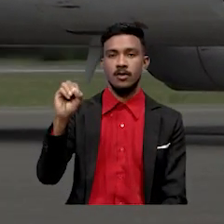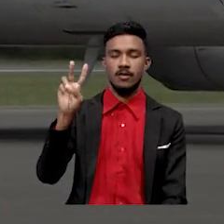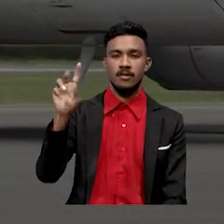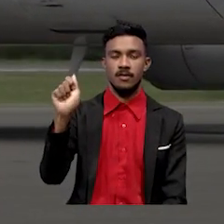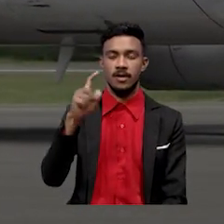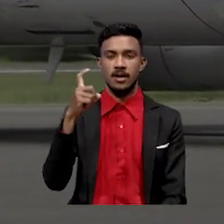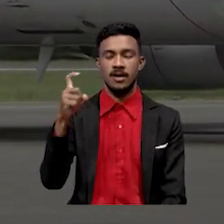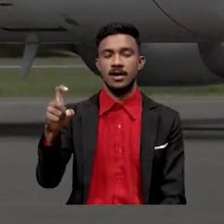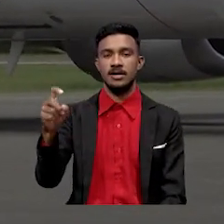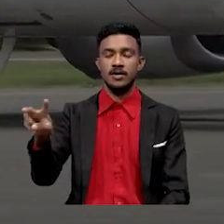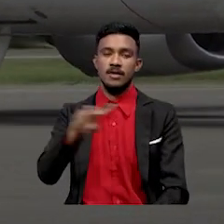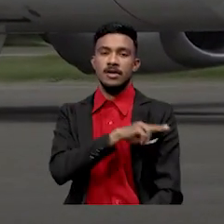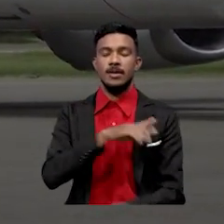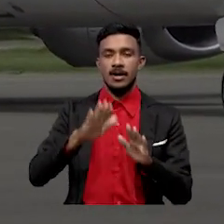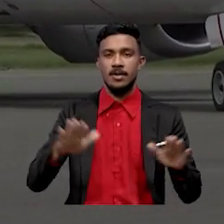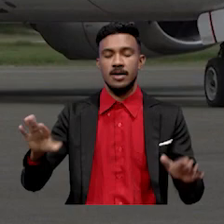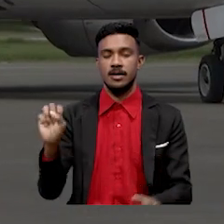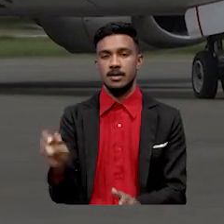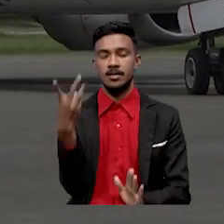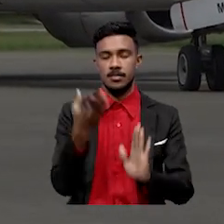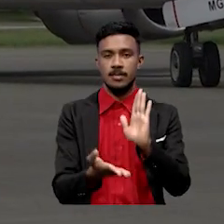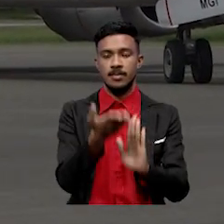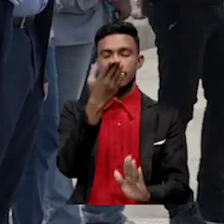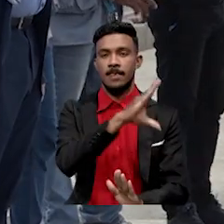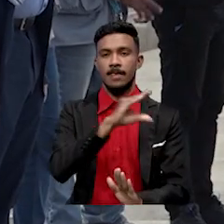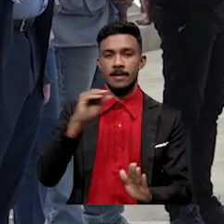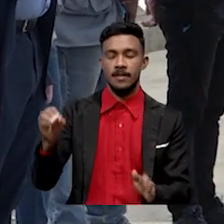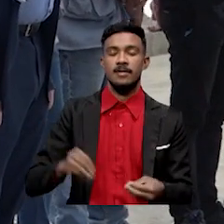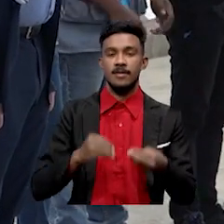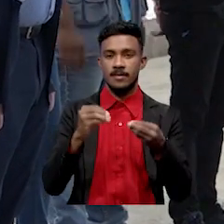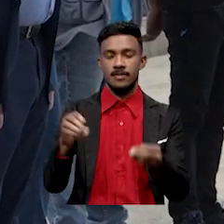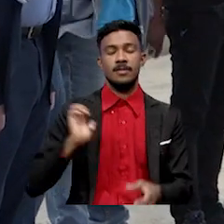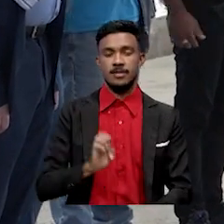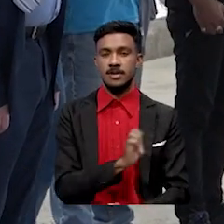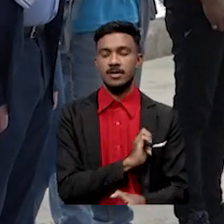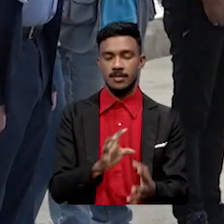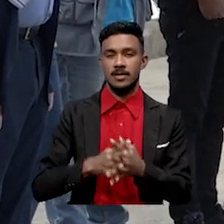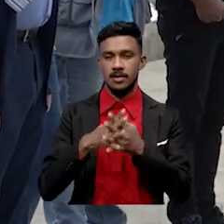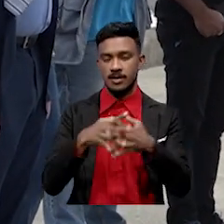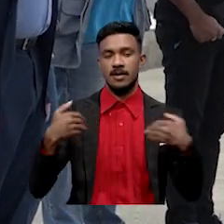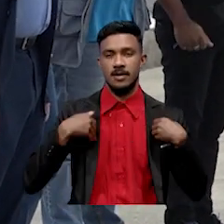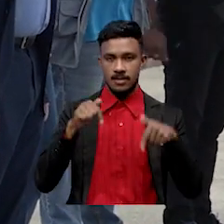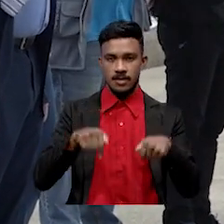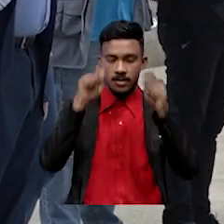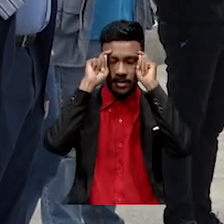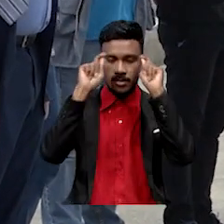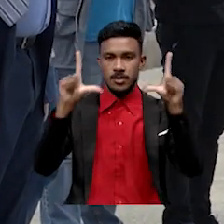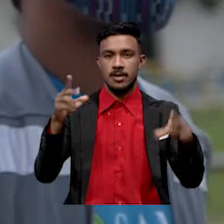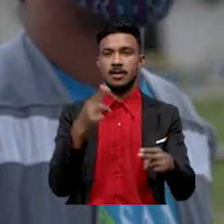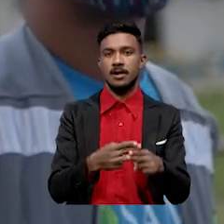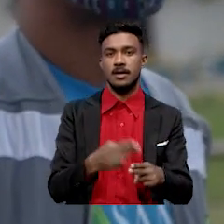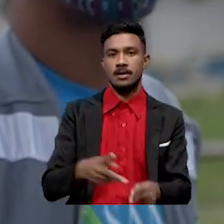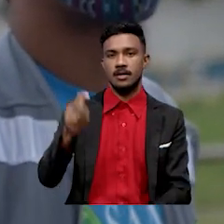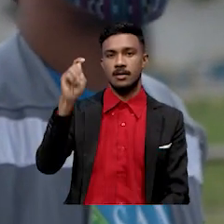balabari ko idade tinan senure singrua baleten. Encarregado de negócio embaixada Estados Unidos de América e a Timor-Leste, Tom Daley,